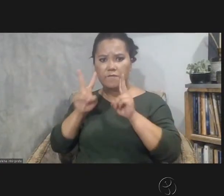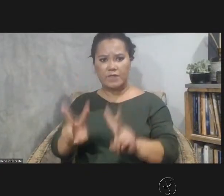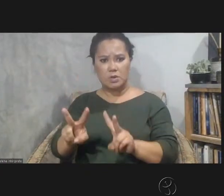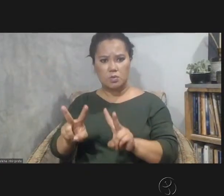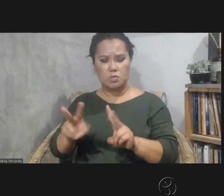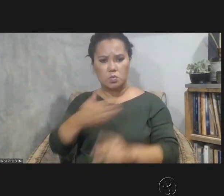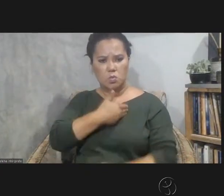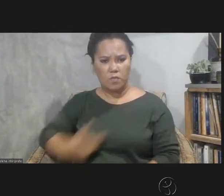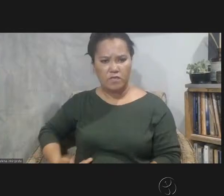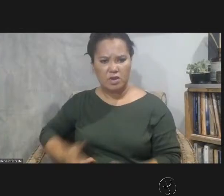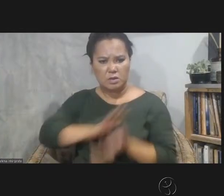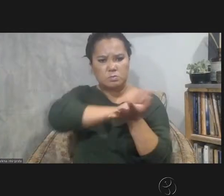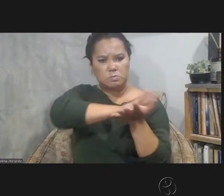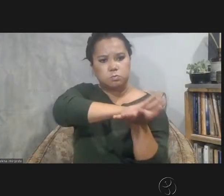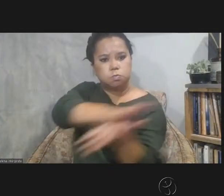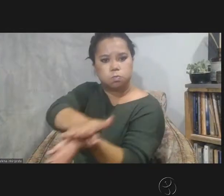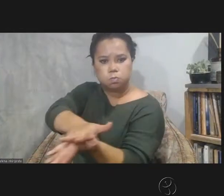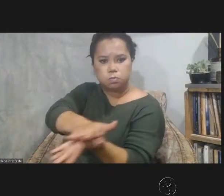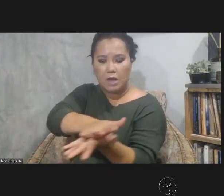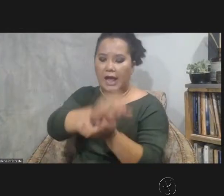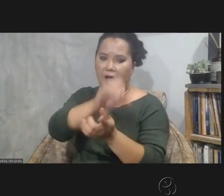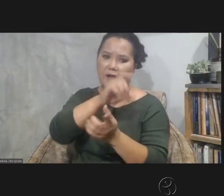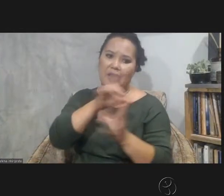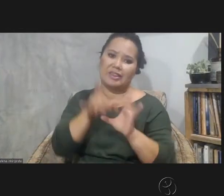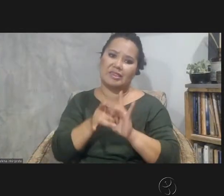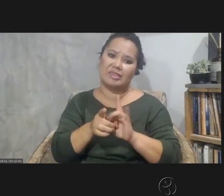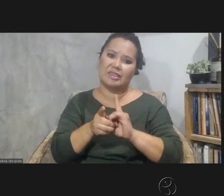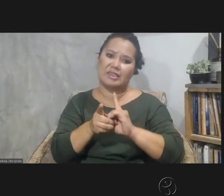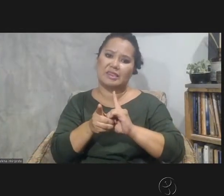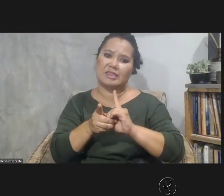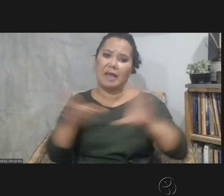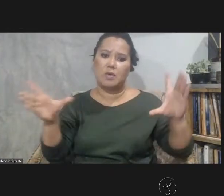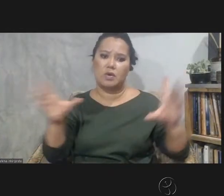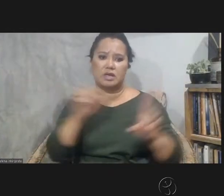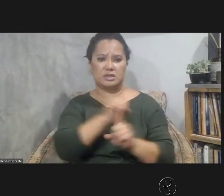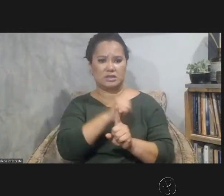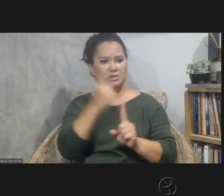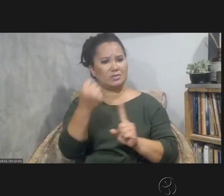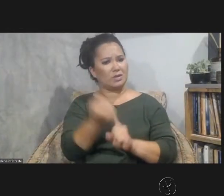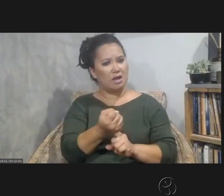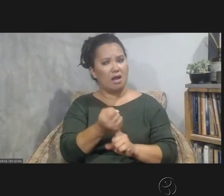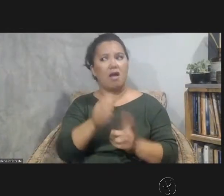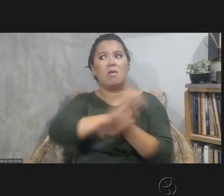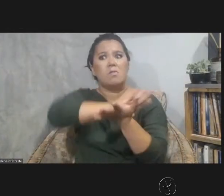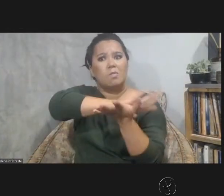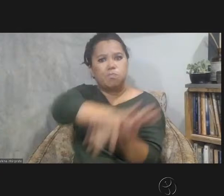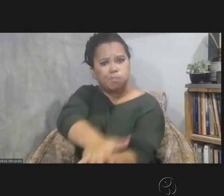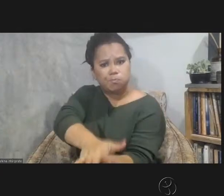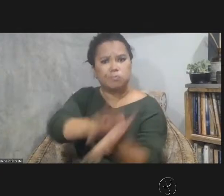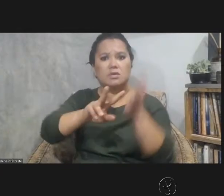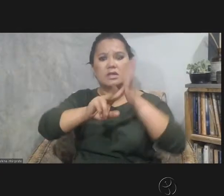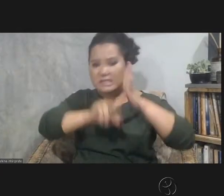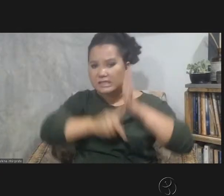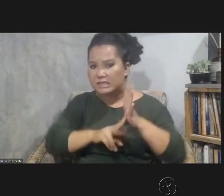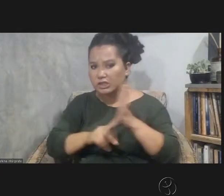a social-democracia e os sindicatos que estavam interferindo